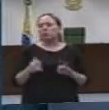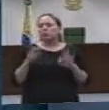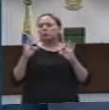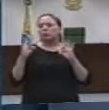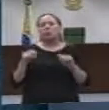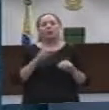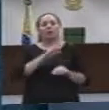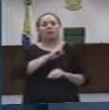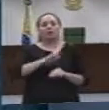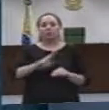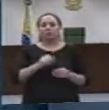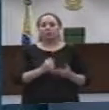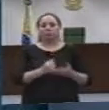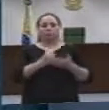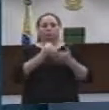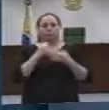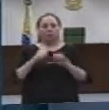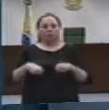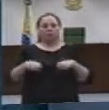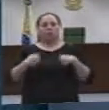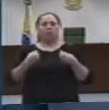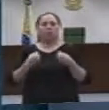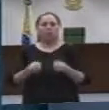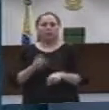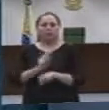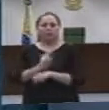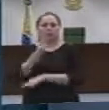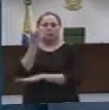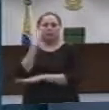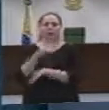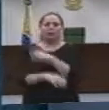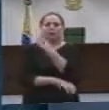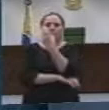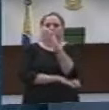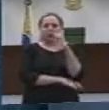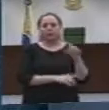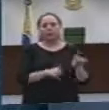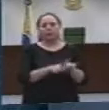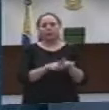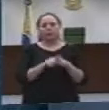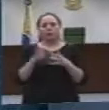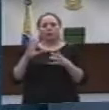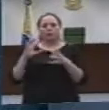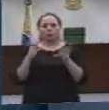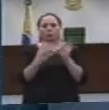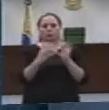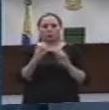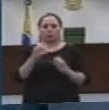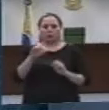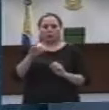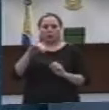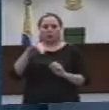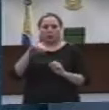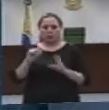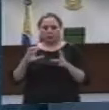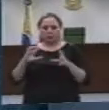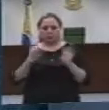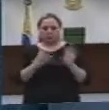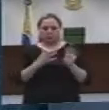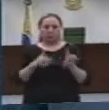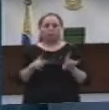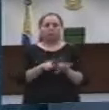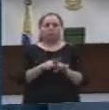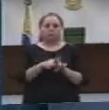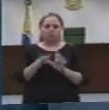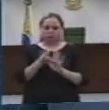para defesa do meio ambiente a questão do clima recentemente incorporado pelo Papa Francisco